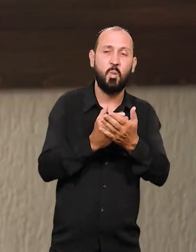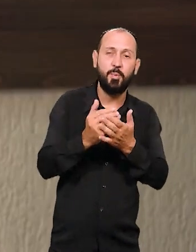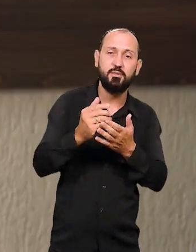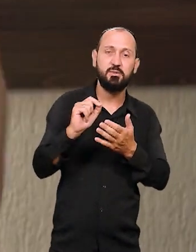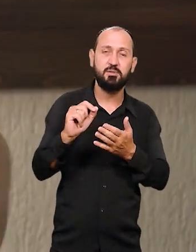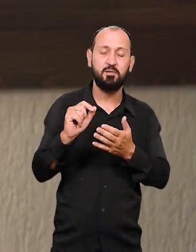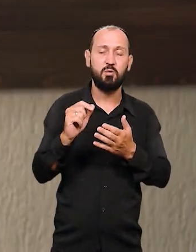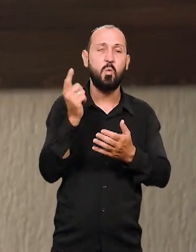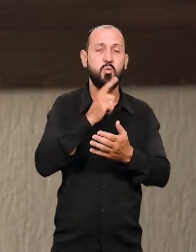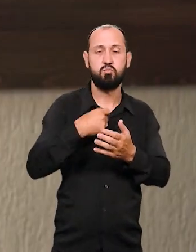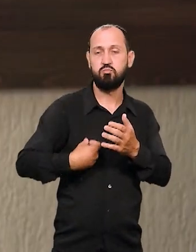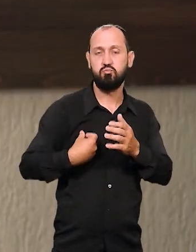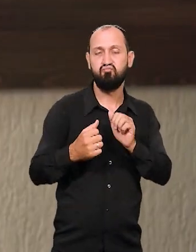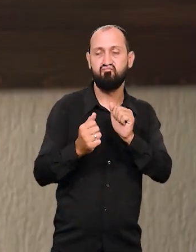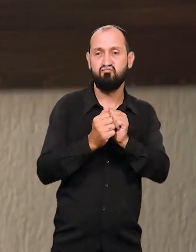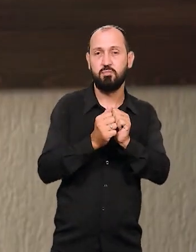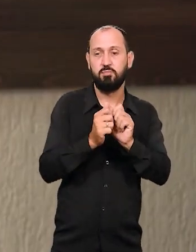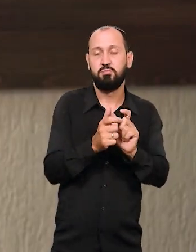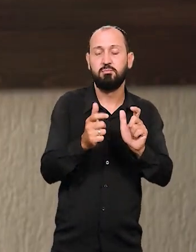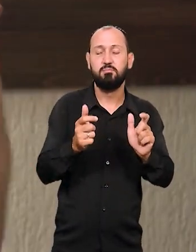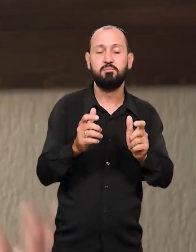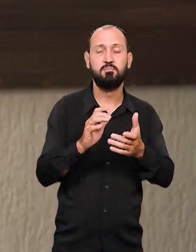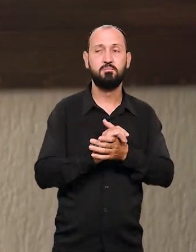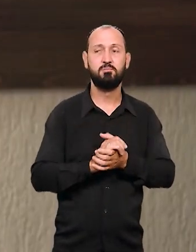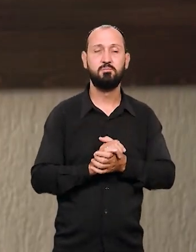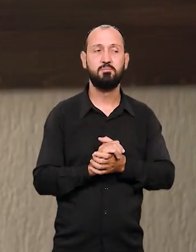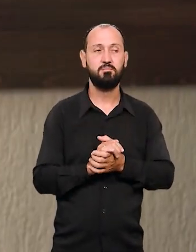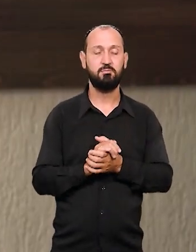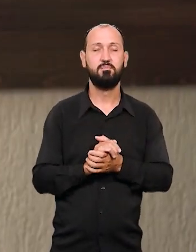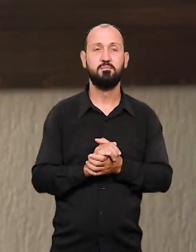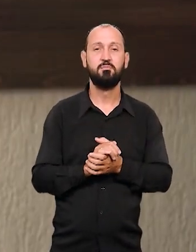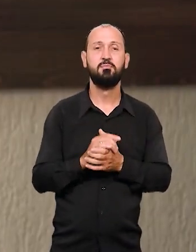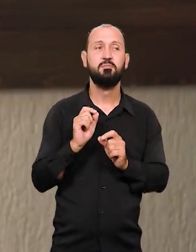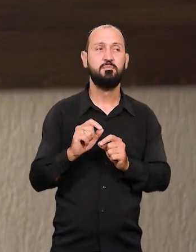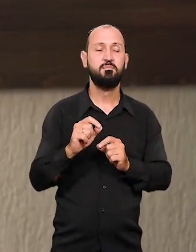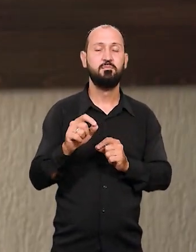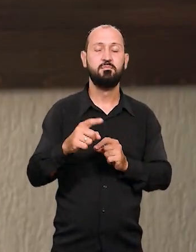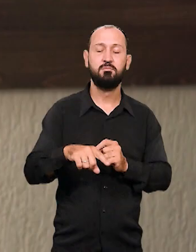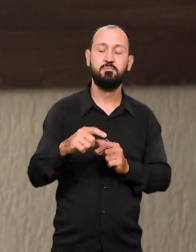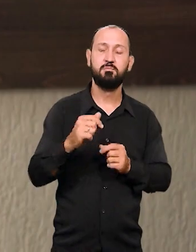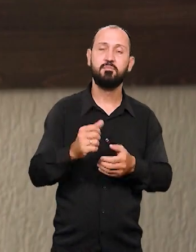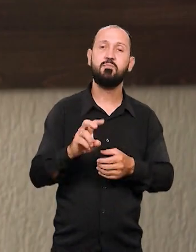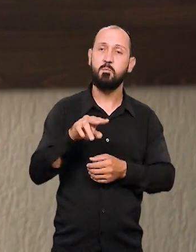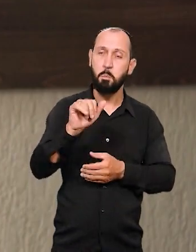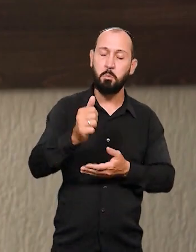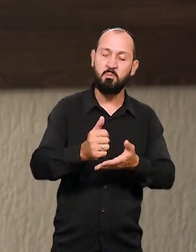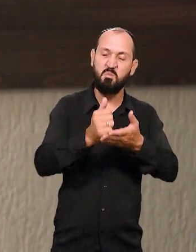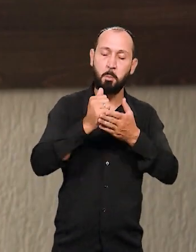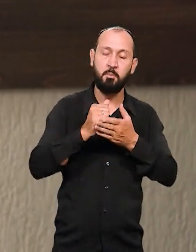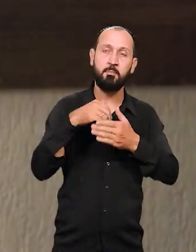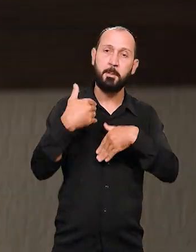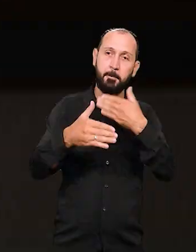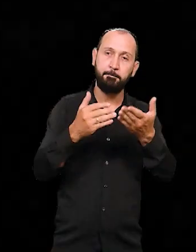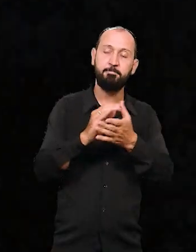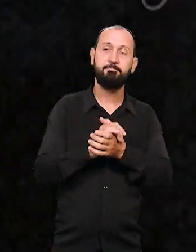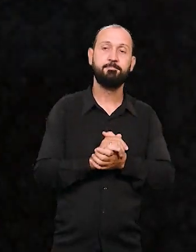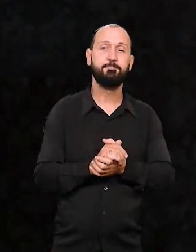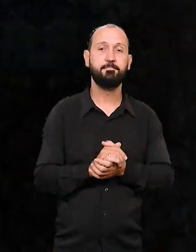levou a entender que eu podia fazer parte de algo maior do que eu e que isso, querendo ou não, isso vai ficar para